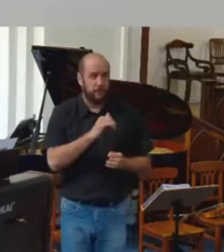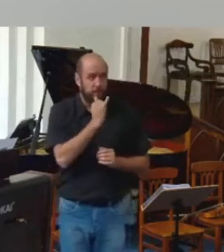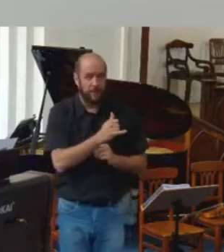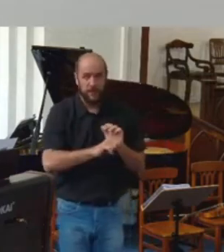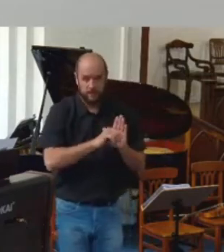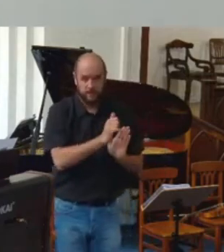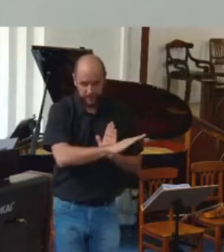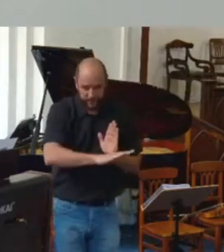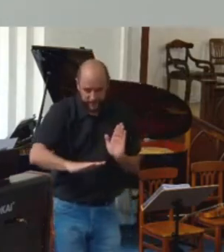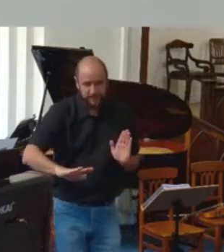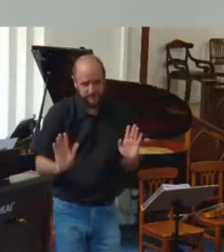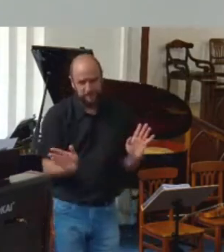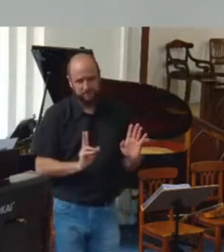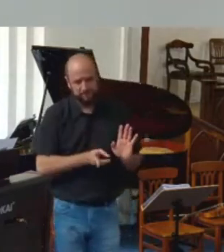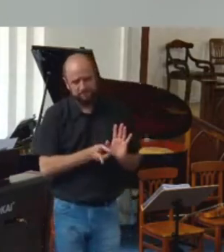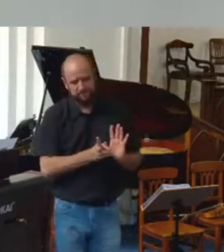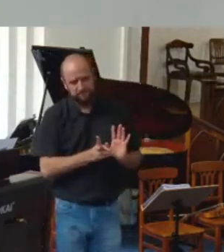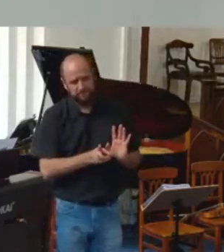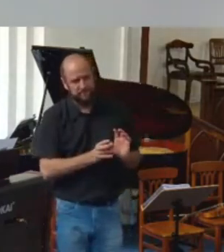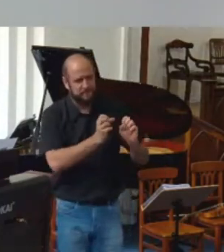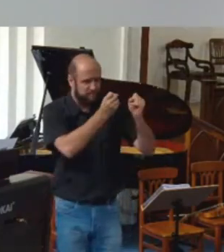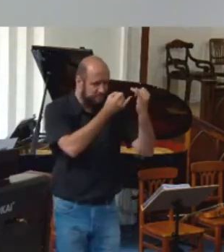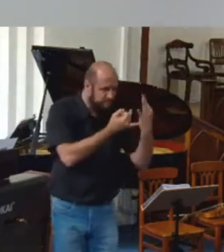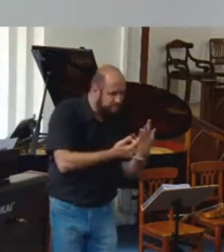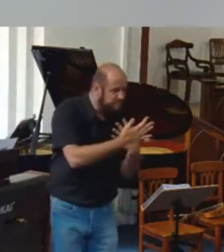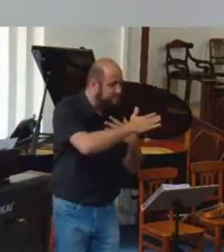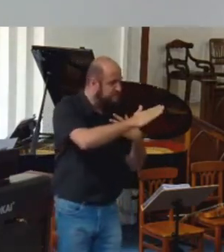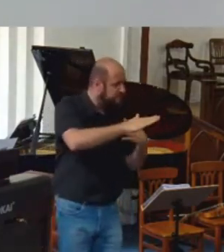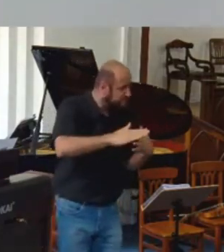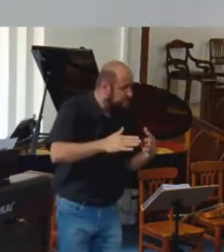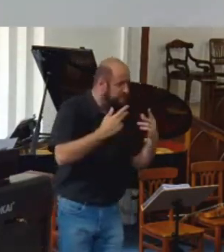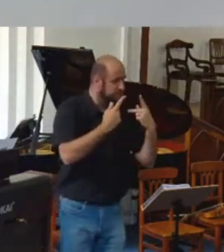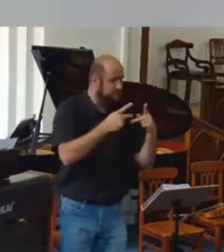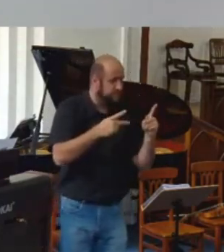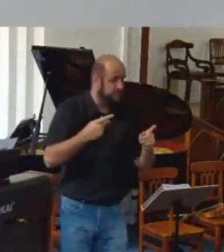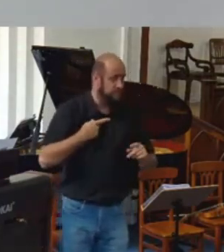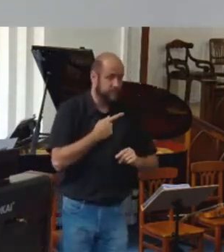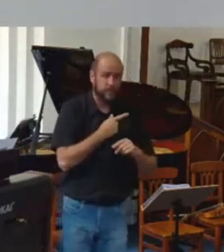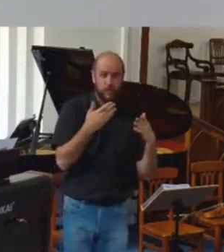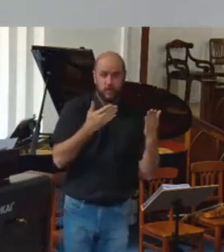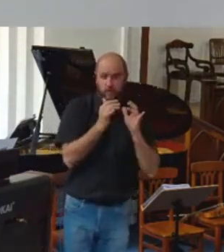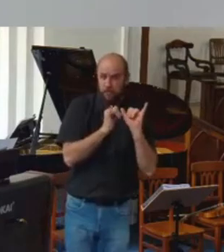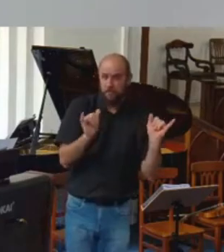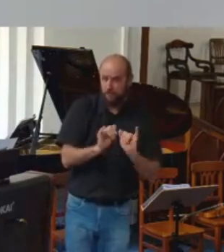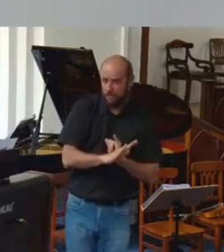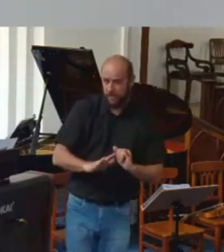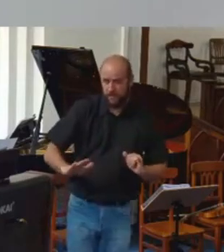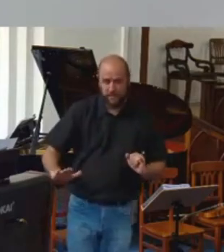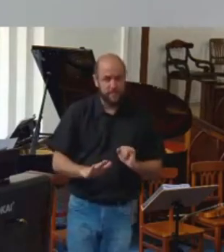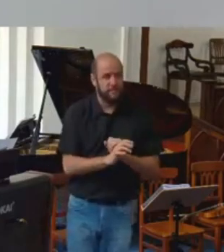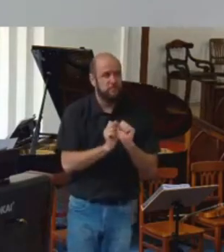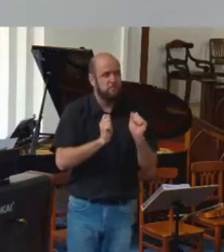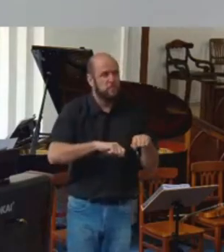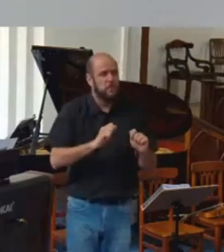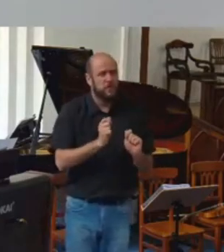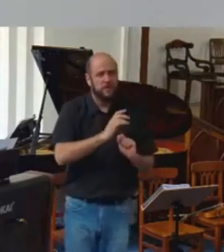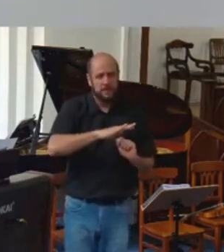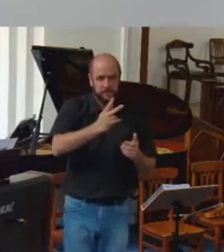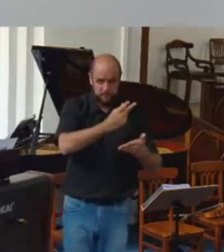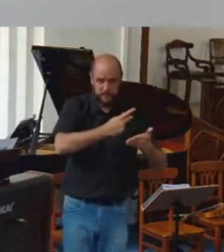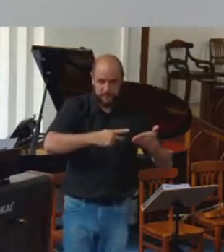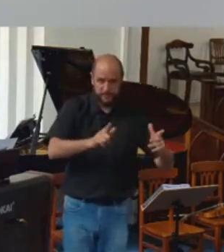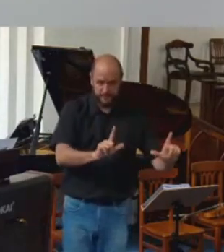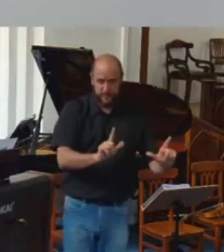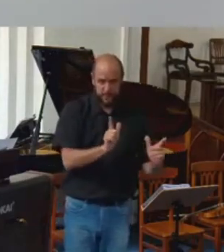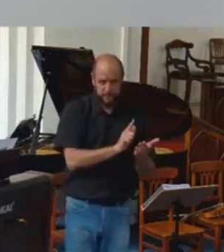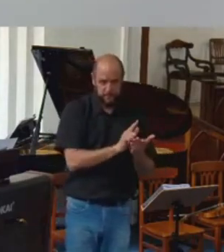Crianças, nós sempre conversamos um pouquinho antes da exposição da palavra, e o pastor gostaria de conversar com vocês hoje para que vocês fizessem aquela